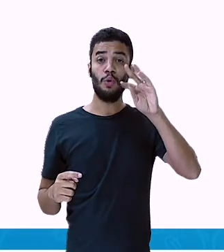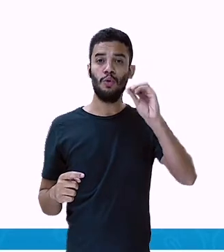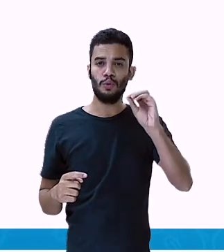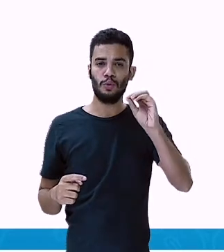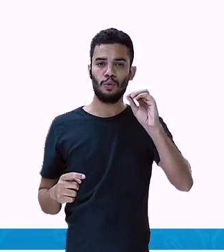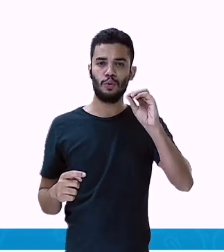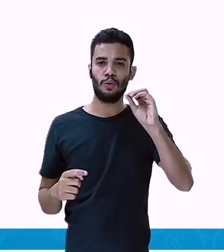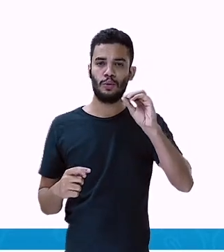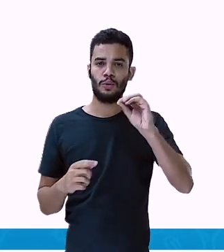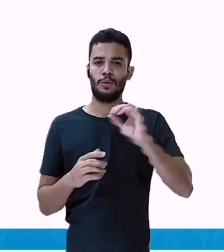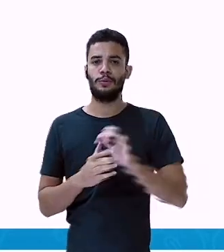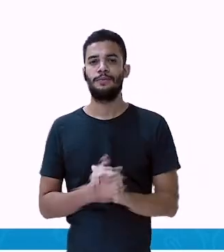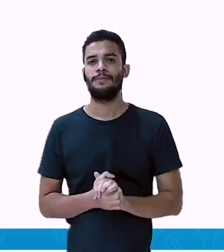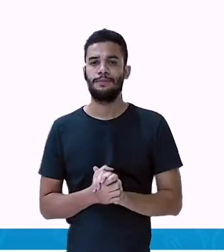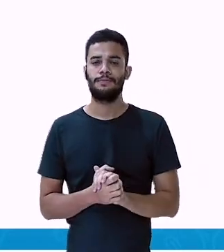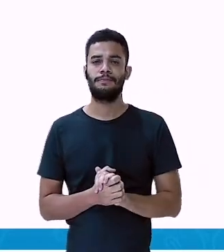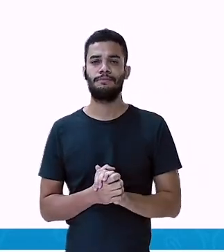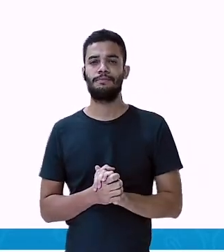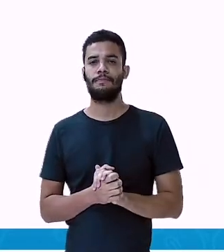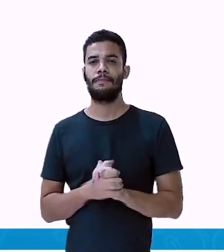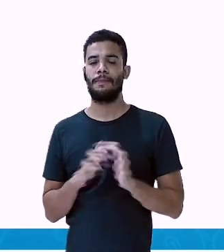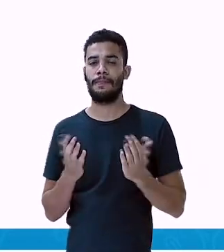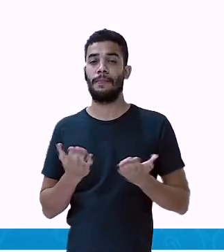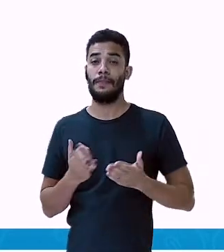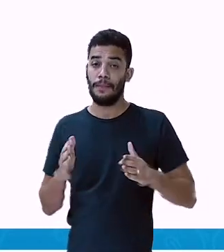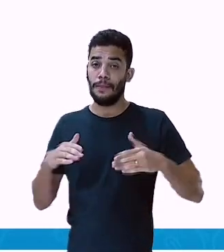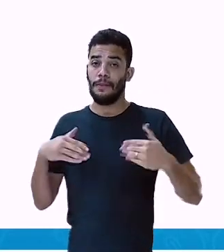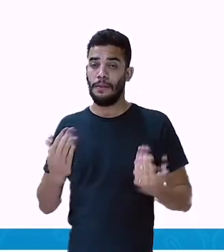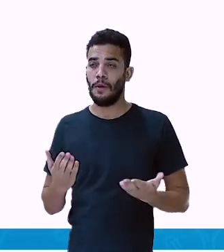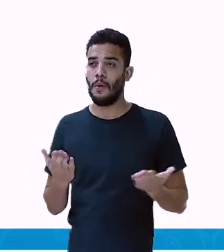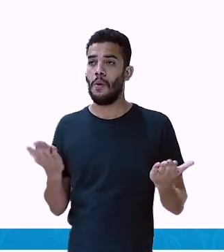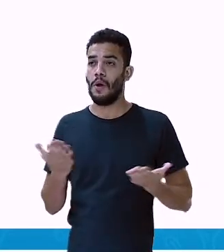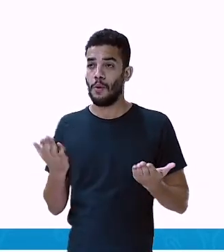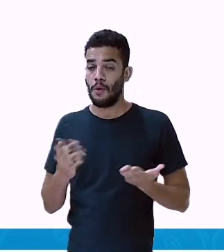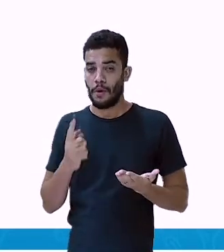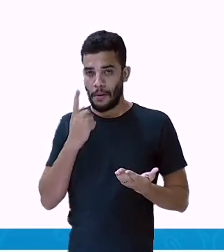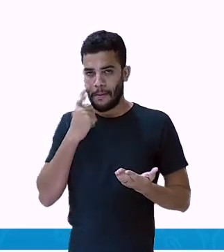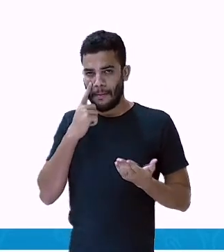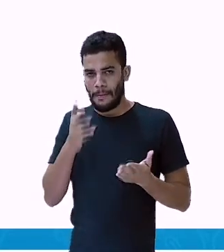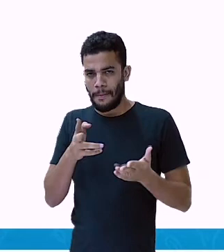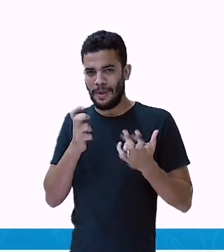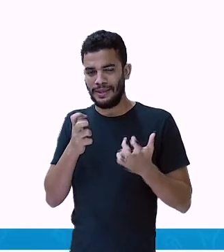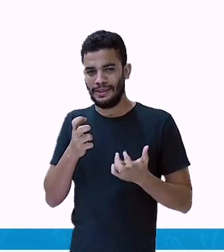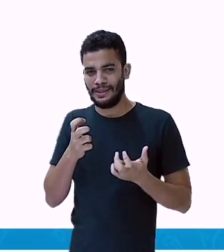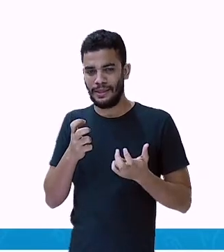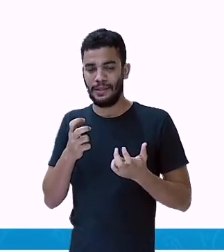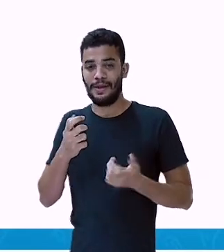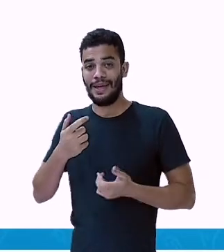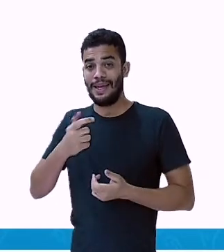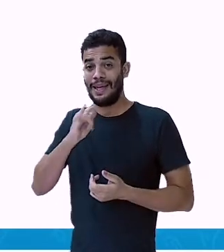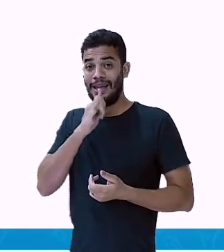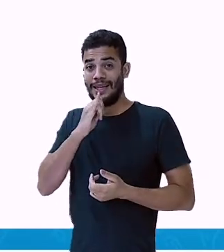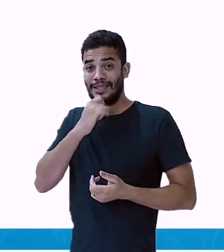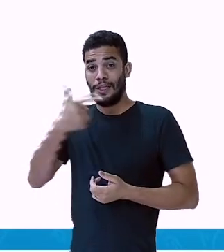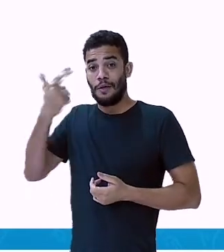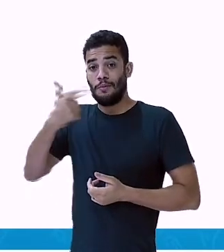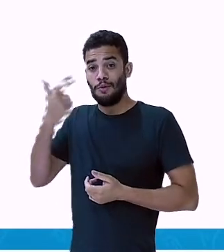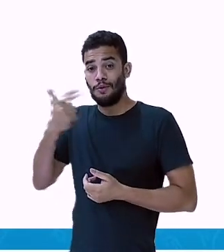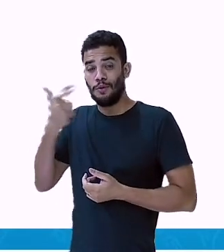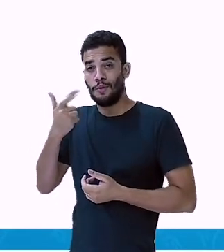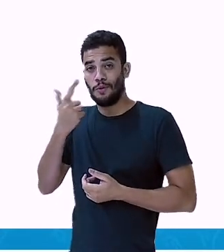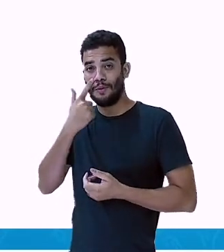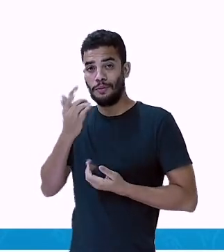componentes. Olha só o resultado, gente. Dá para perceber superfície de